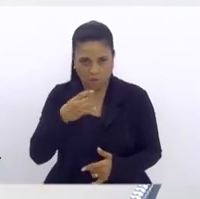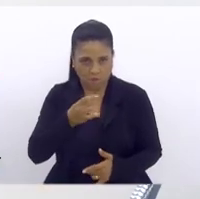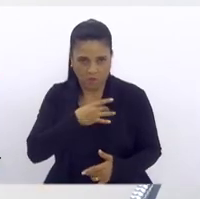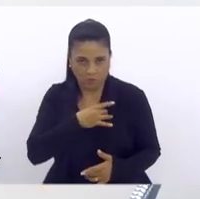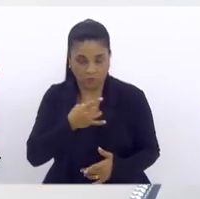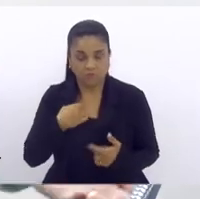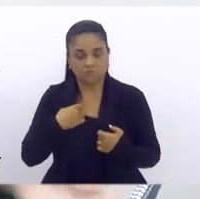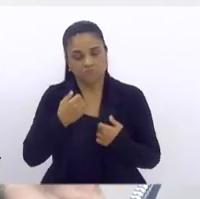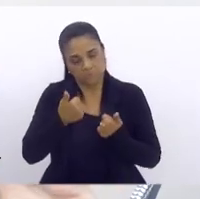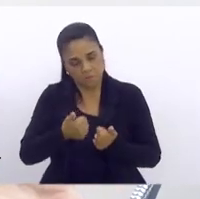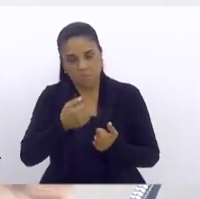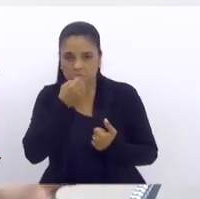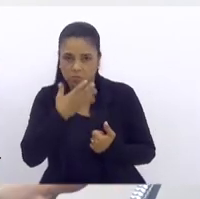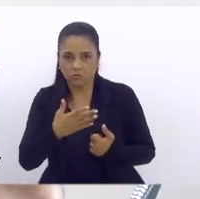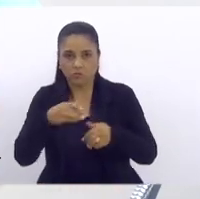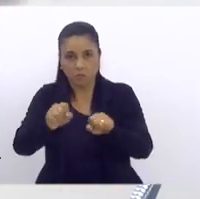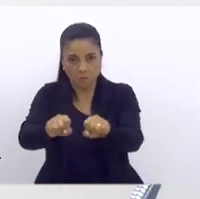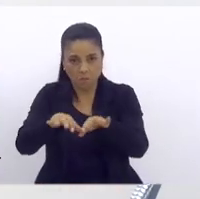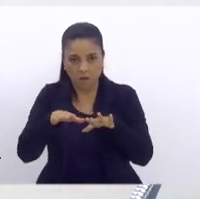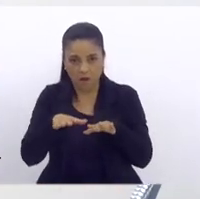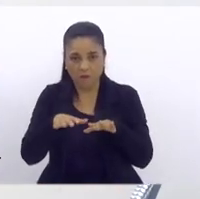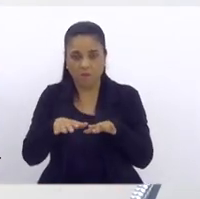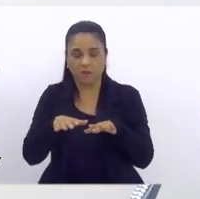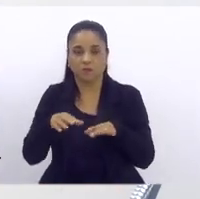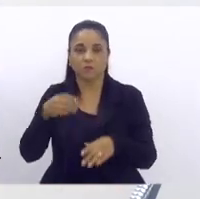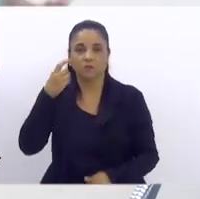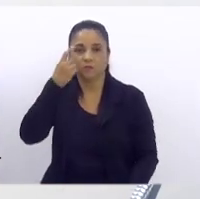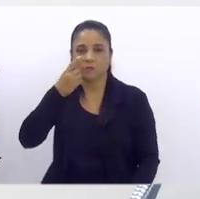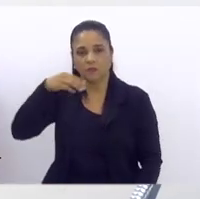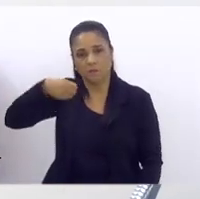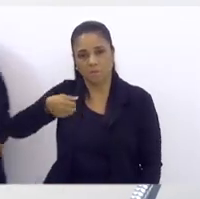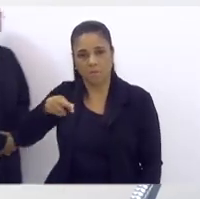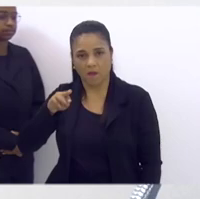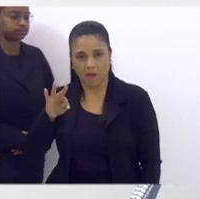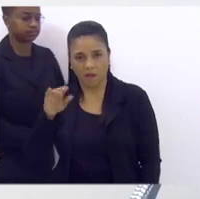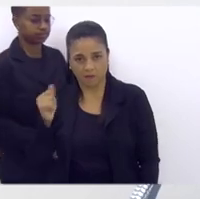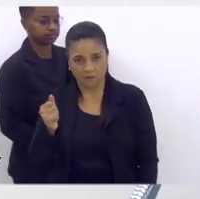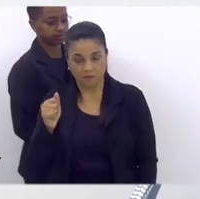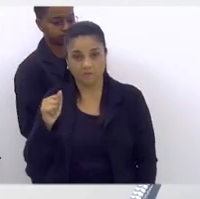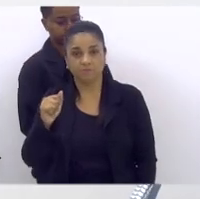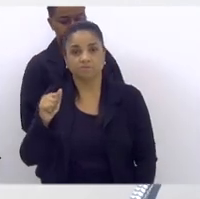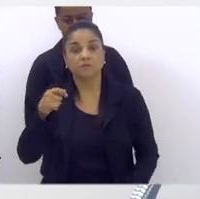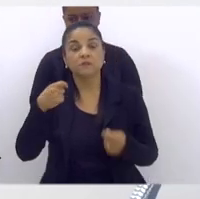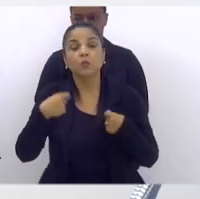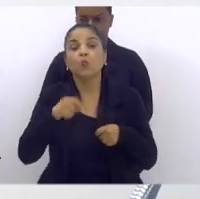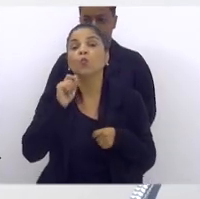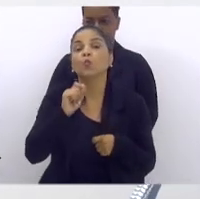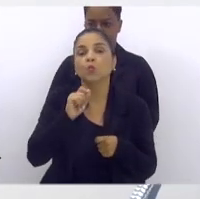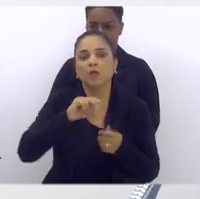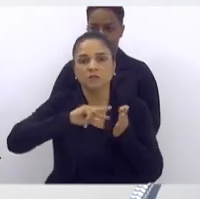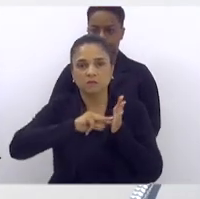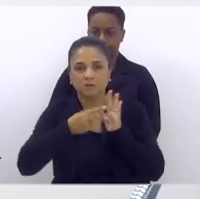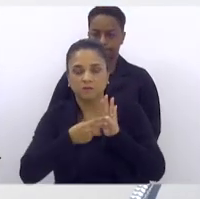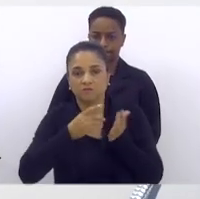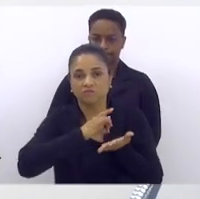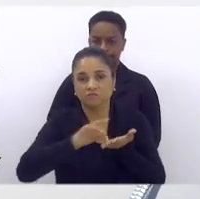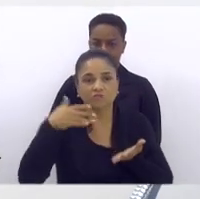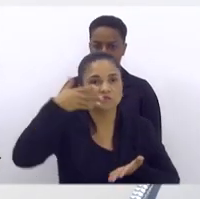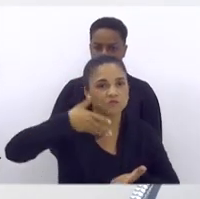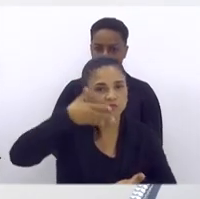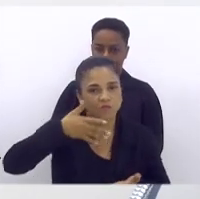o parlamento, até falando com a deputada Marta Rocha, que eu acho que tem que vir de cima, né? Entrar num consenso, o que é discurso de ódio? É